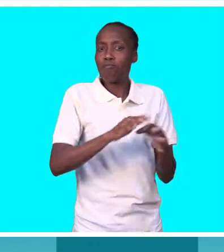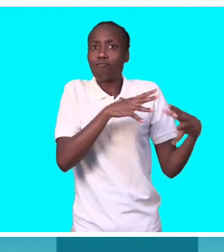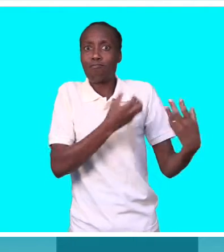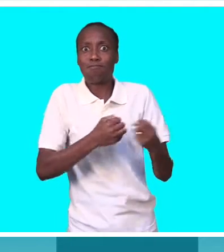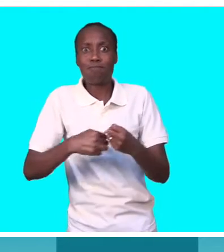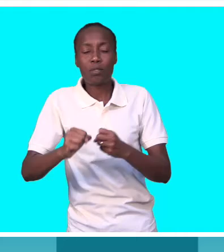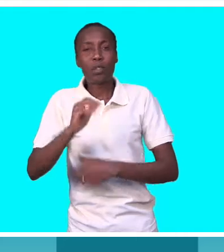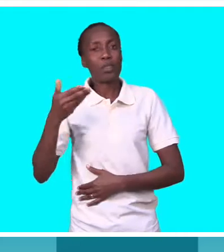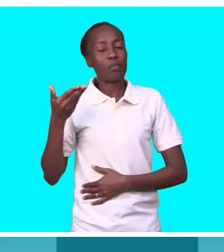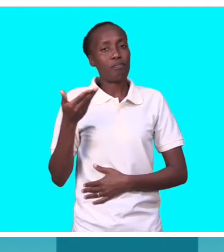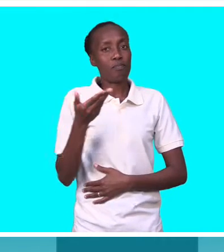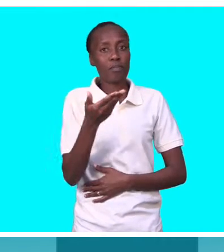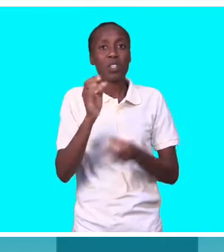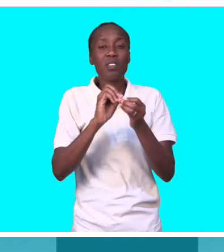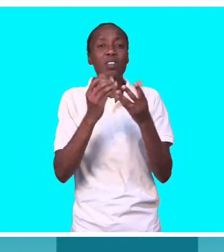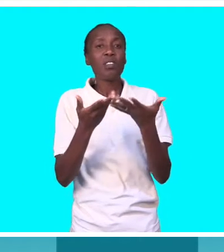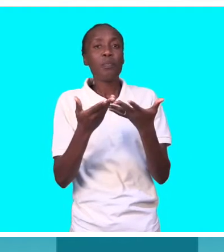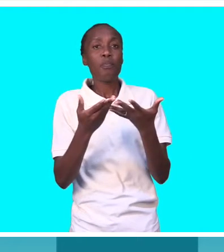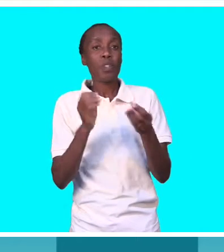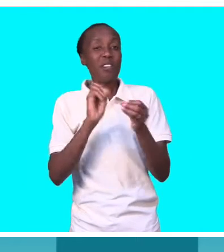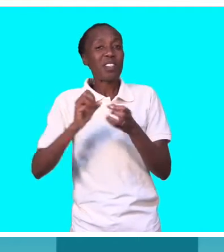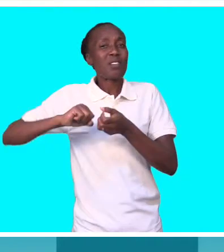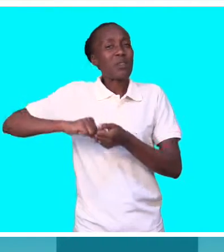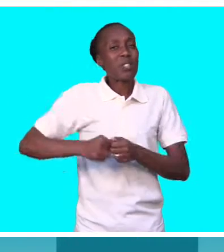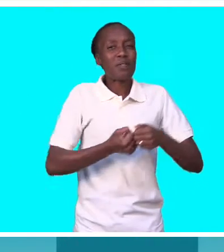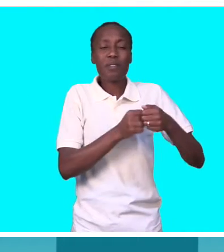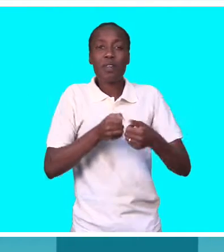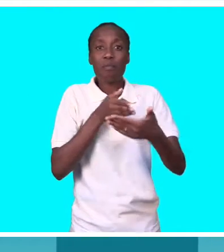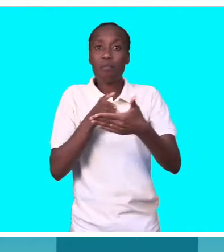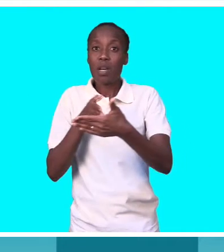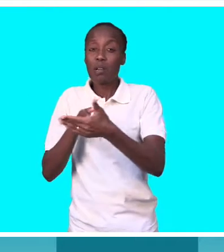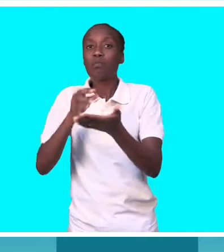o nosso muito obrigado. Nós voltamos daqui a 100 dias. Até lá.